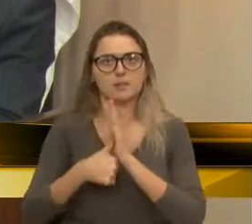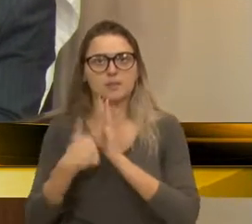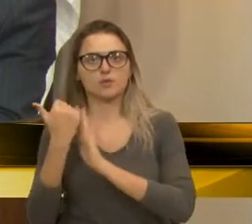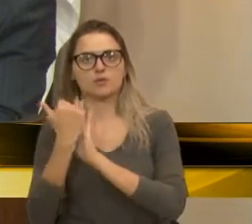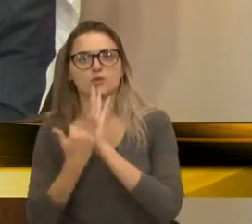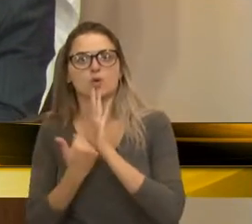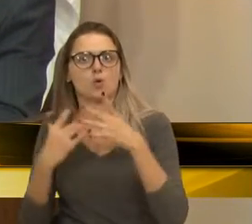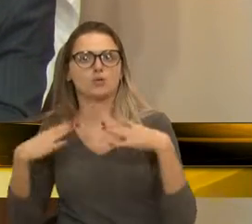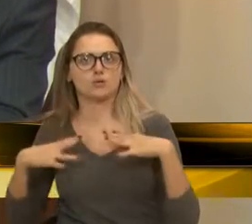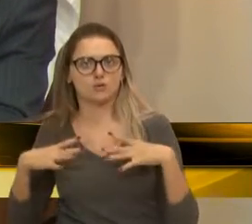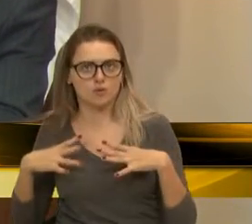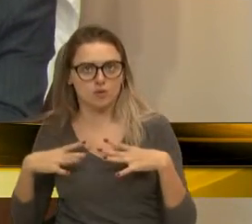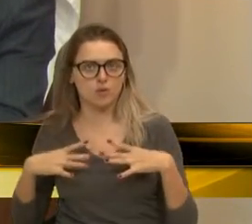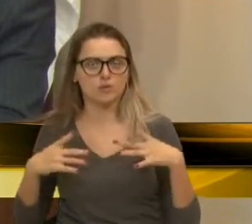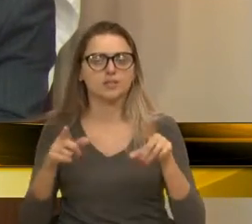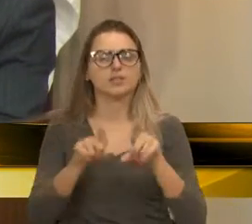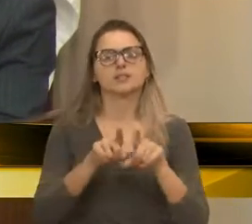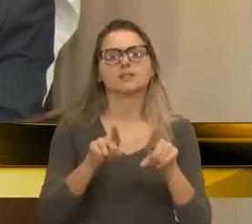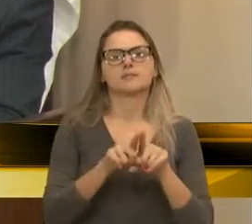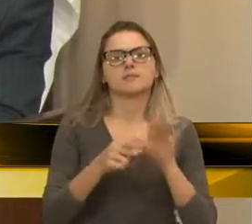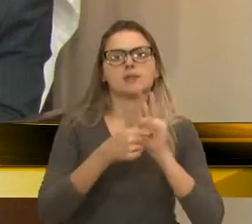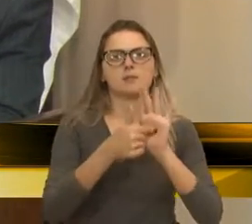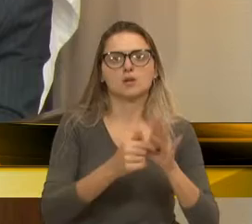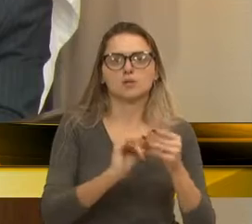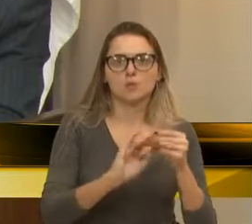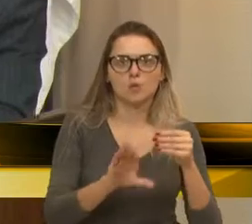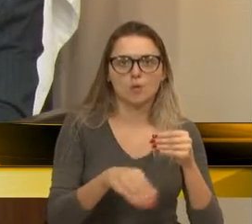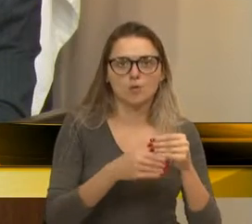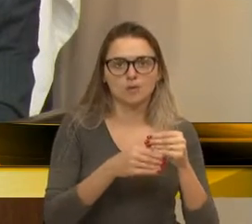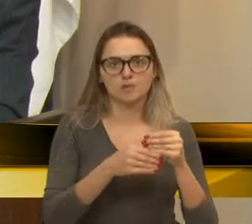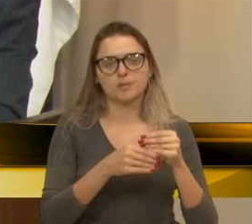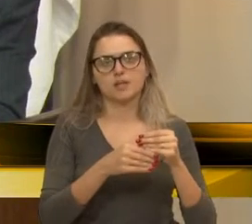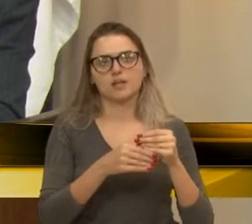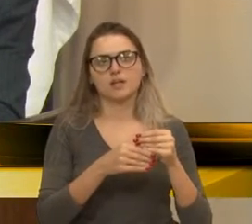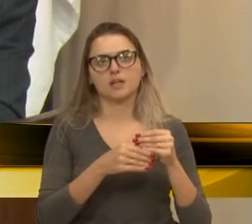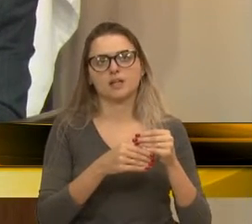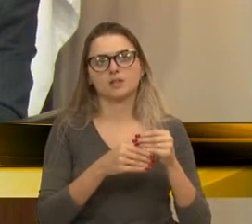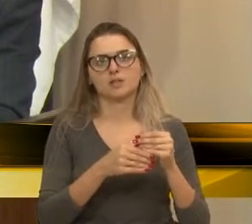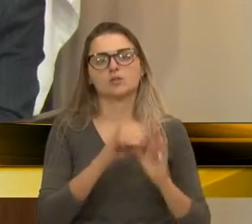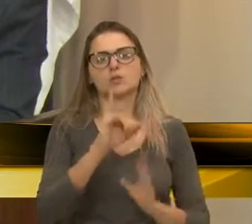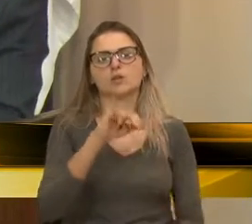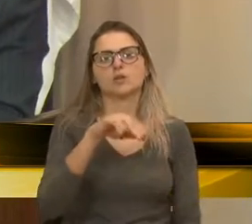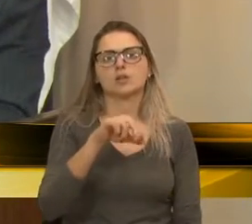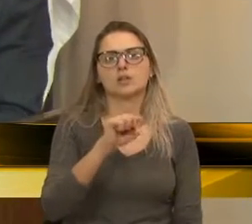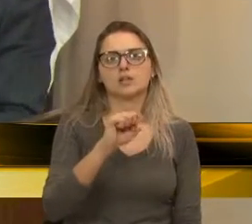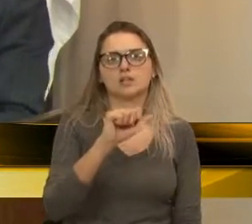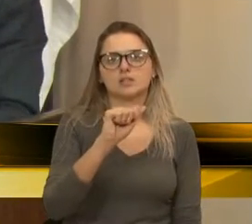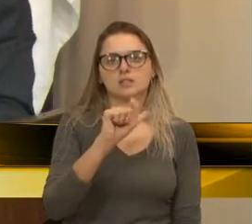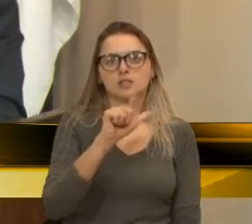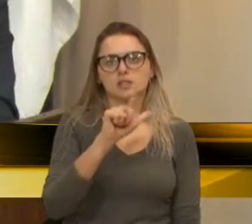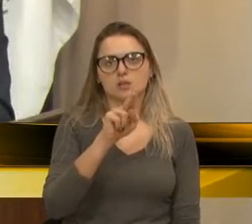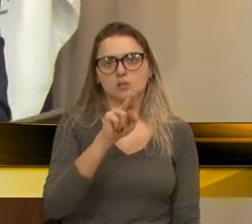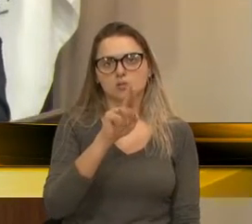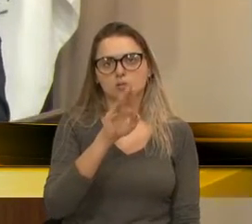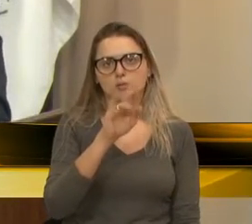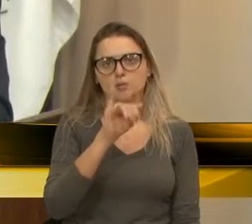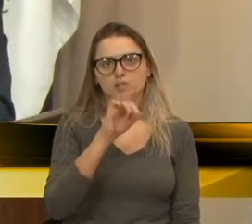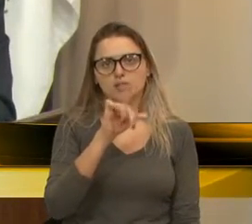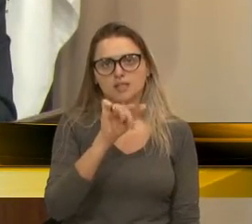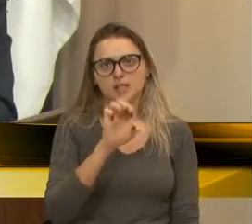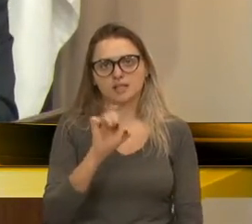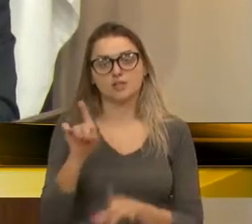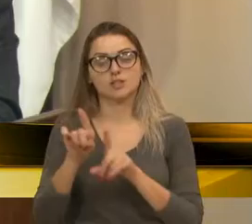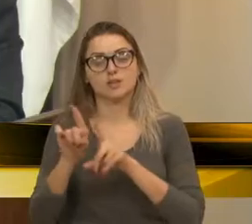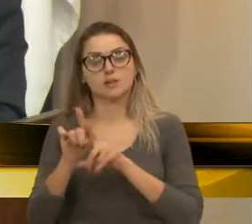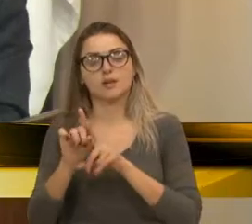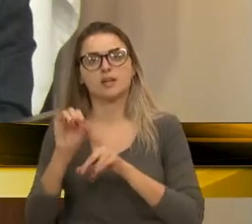relata questões dos servidores, dos adicionais, e leia-se de insalubridade, de periculosidade, e uma das alegações,